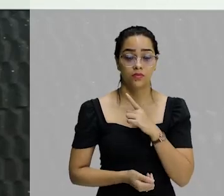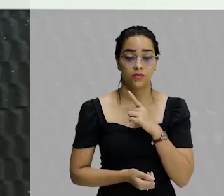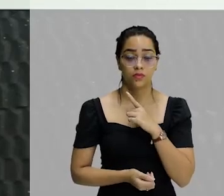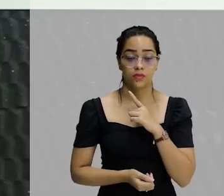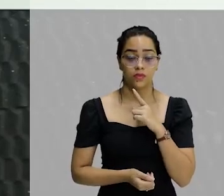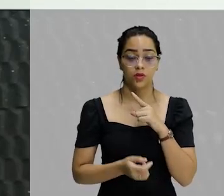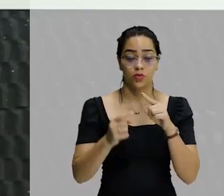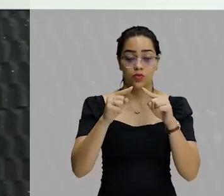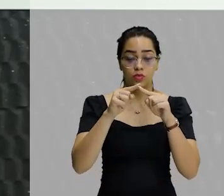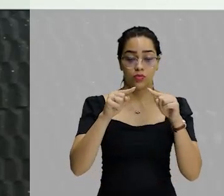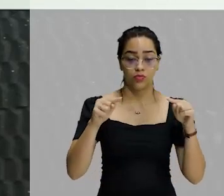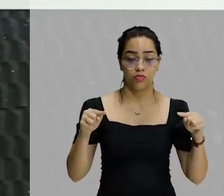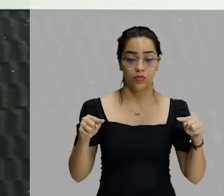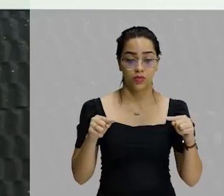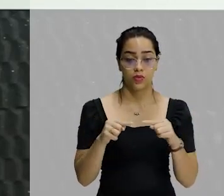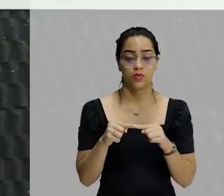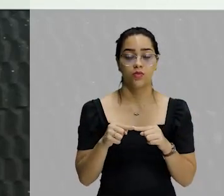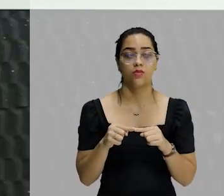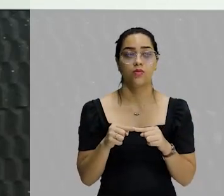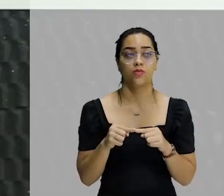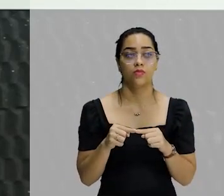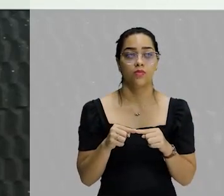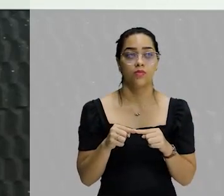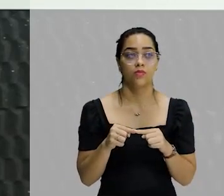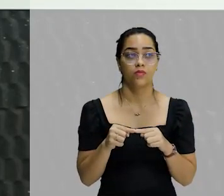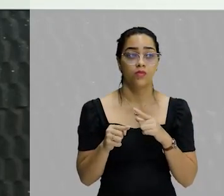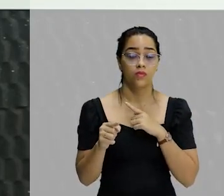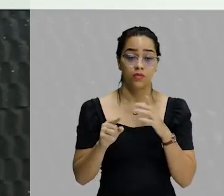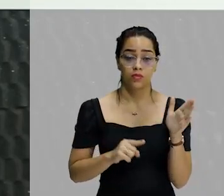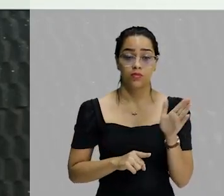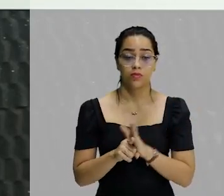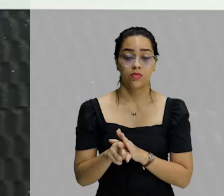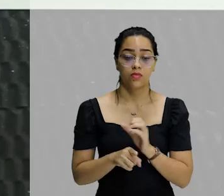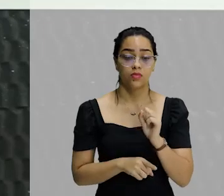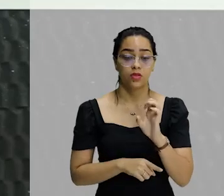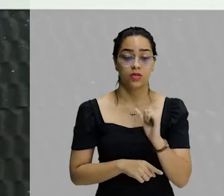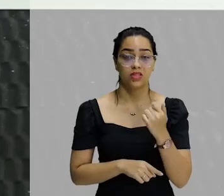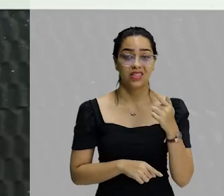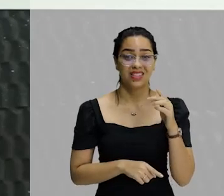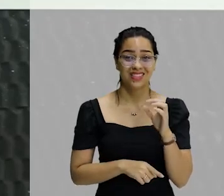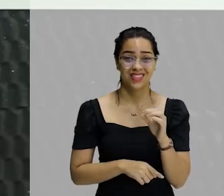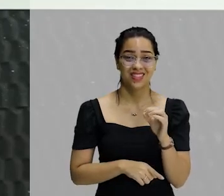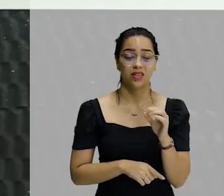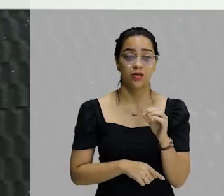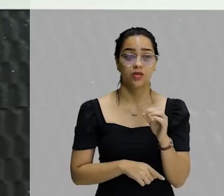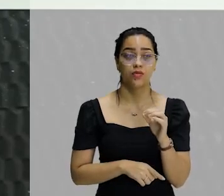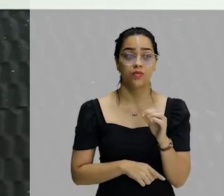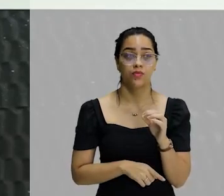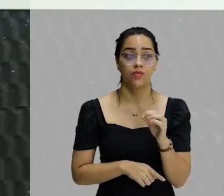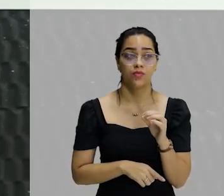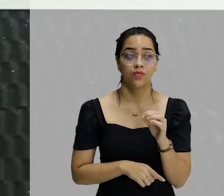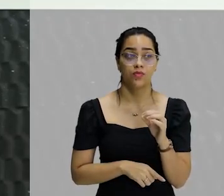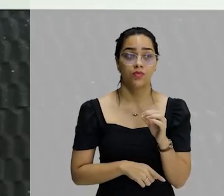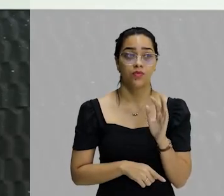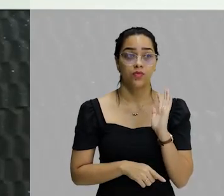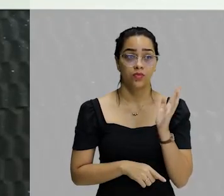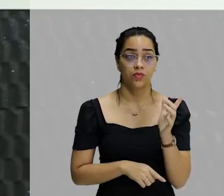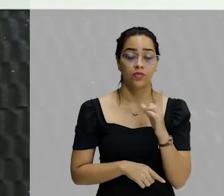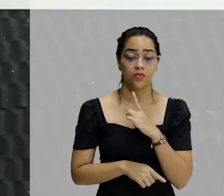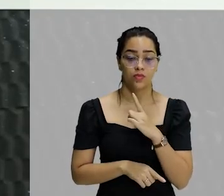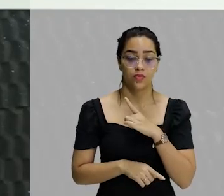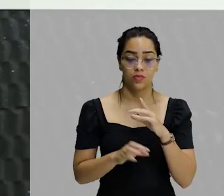triângulo retângulo. Tá? Uma questão de seção meridiana. Tá? A seção passou,